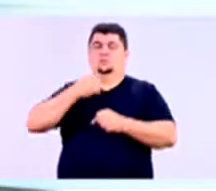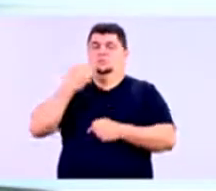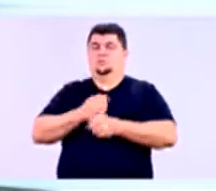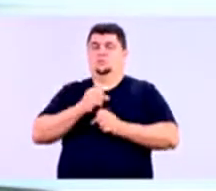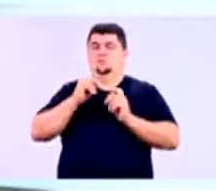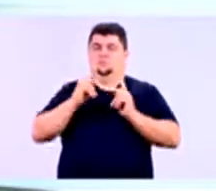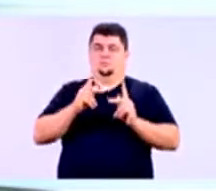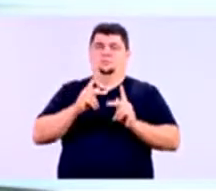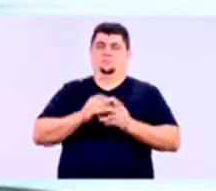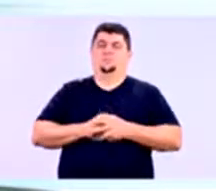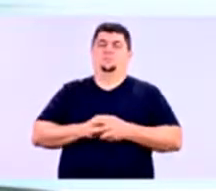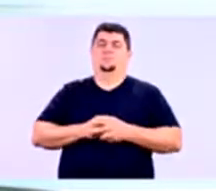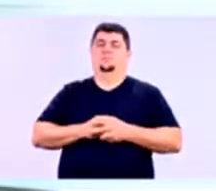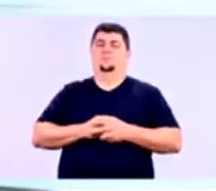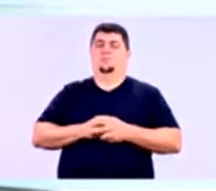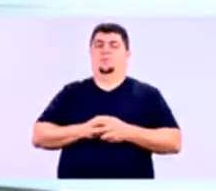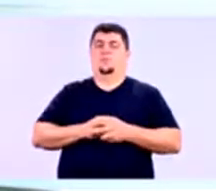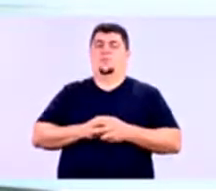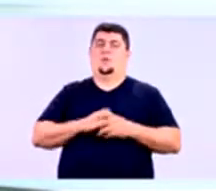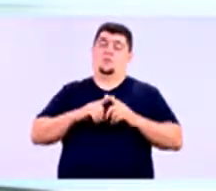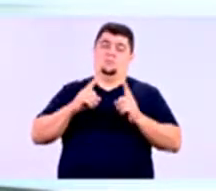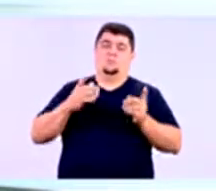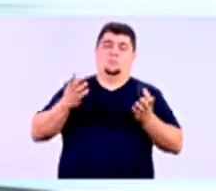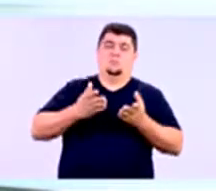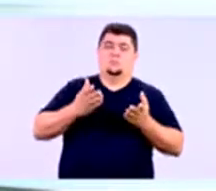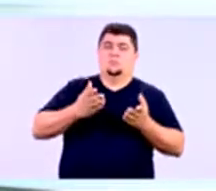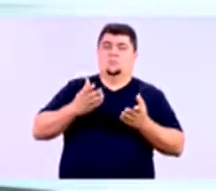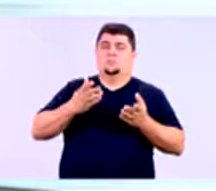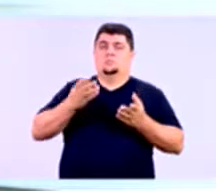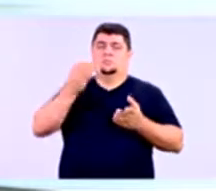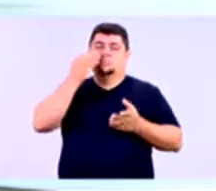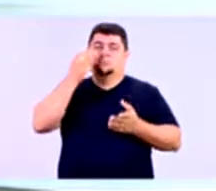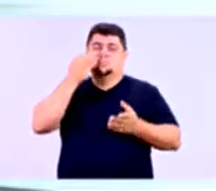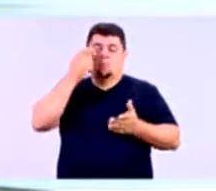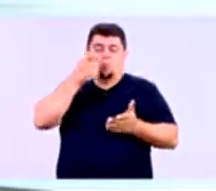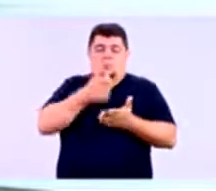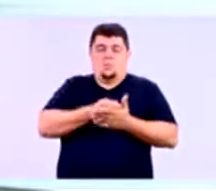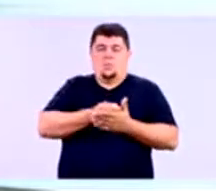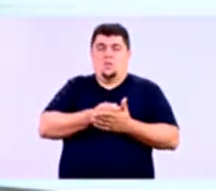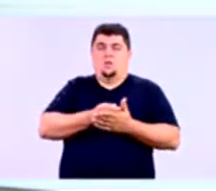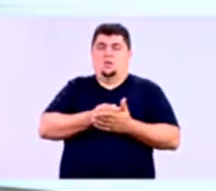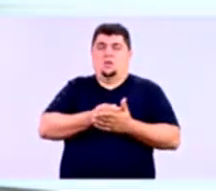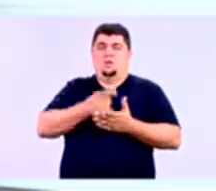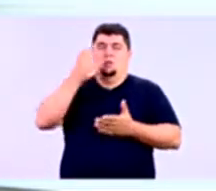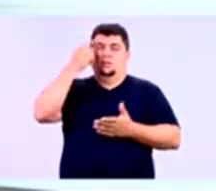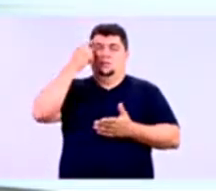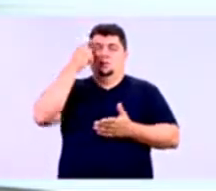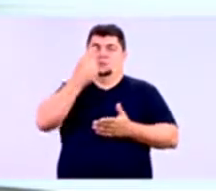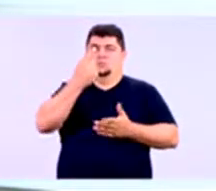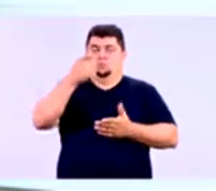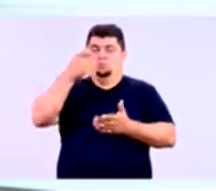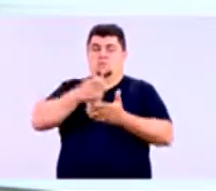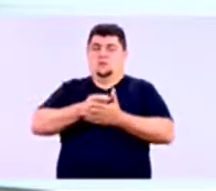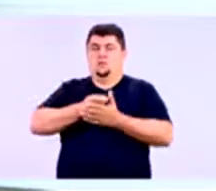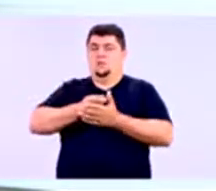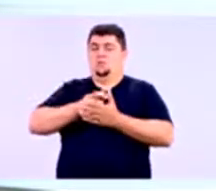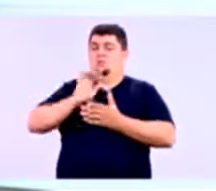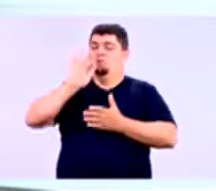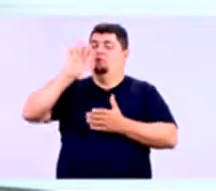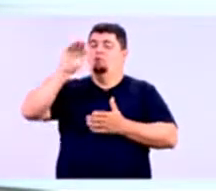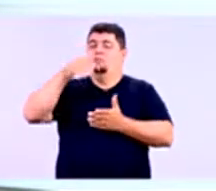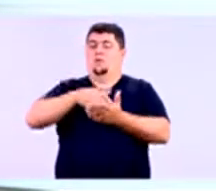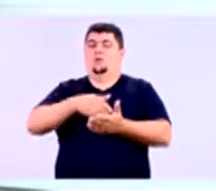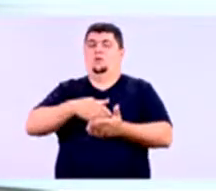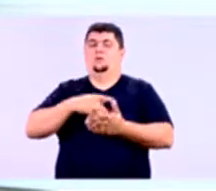certo? Agora, quando eu faço esse sistema de pagamento, eu estou considerando um pagamento no final. E se eu tivesse mais